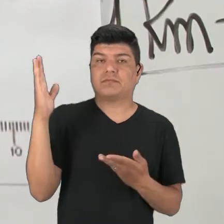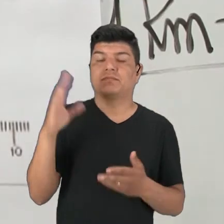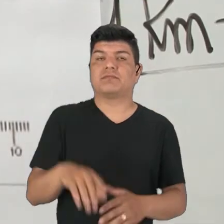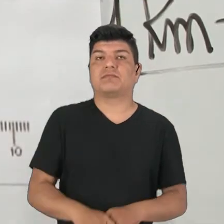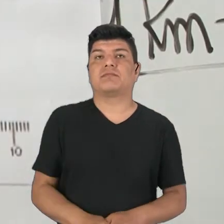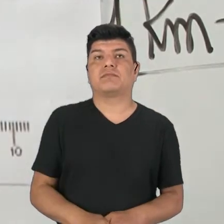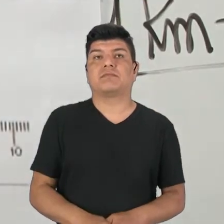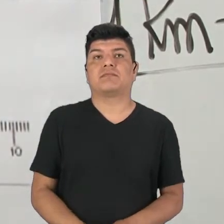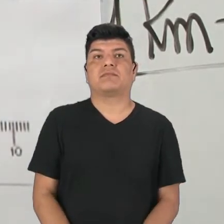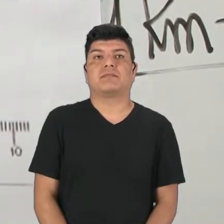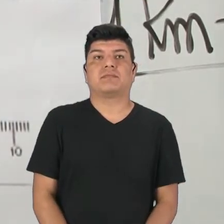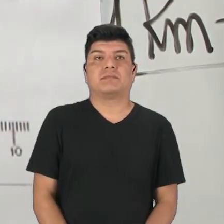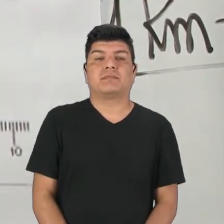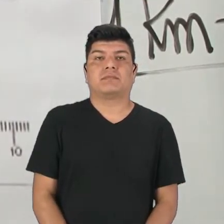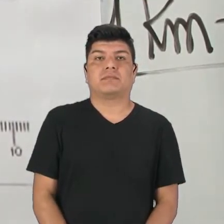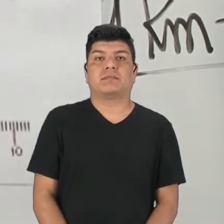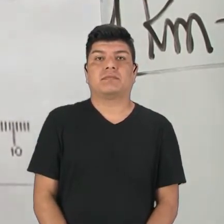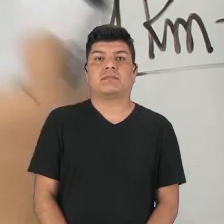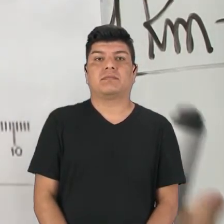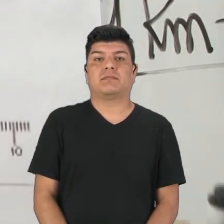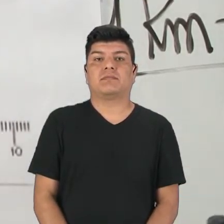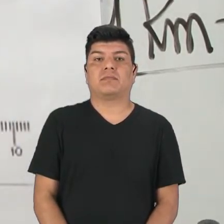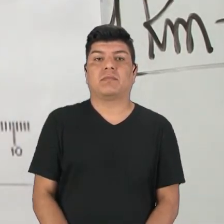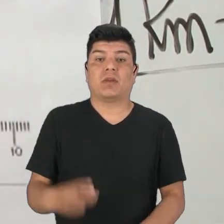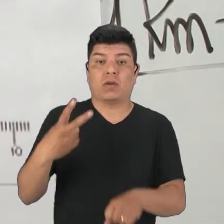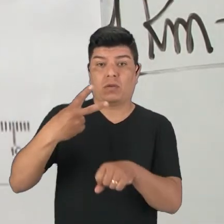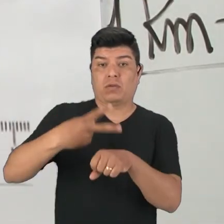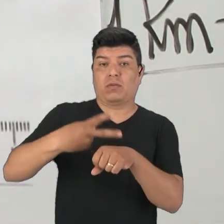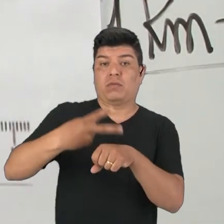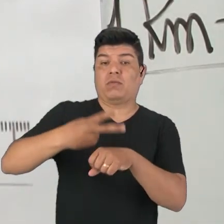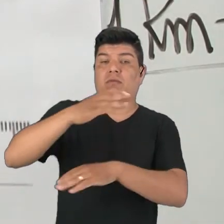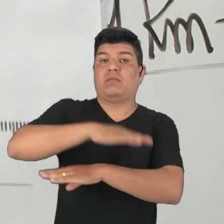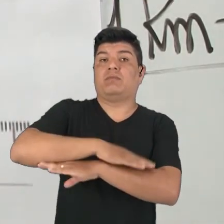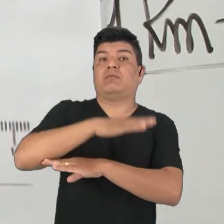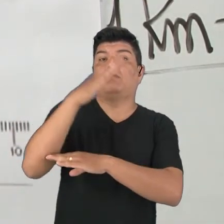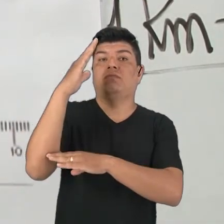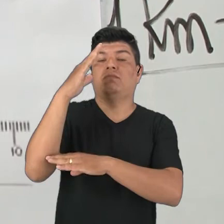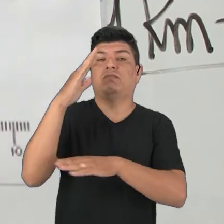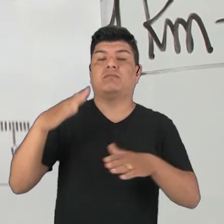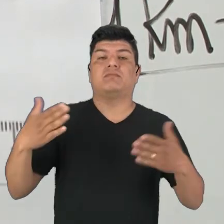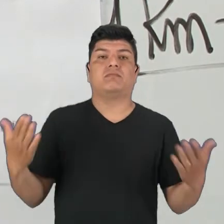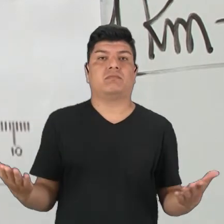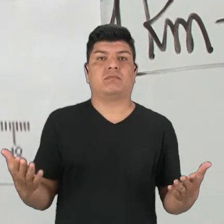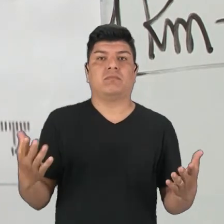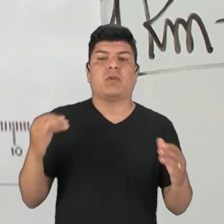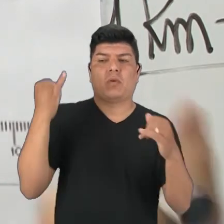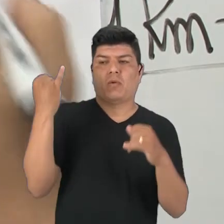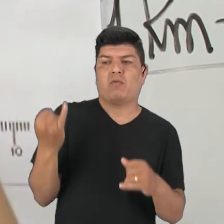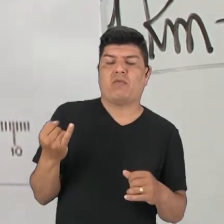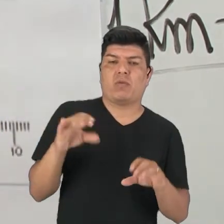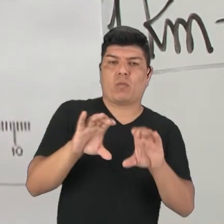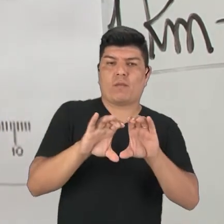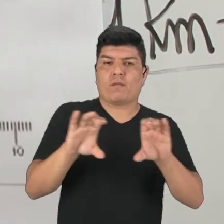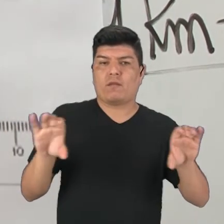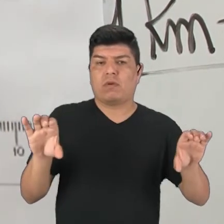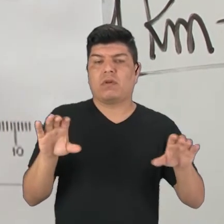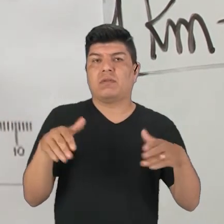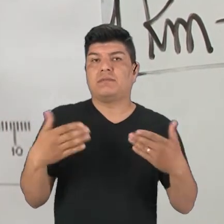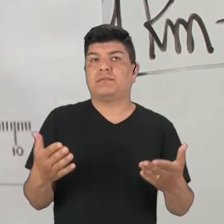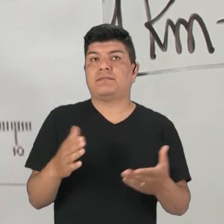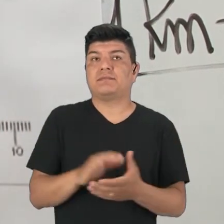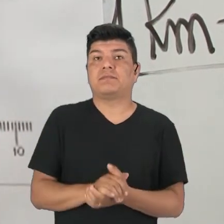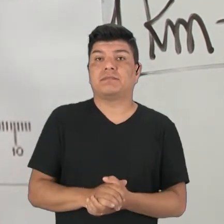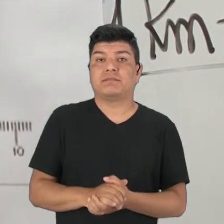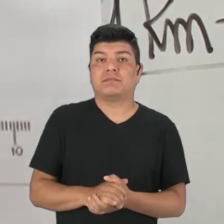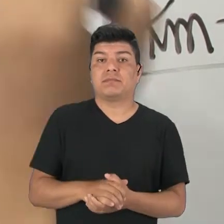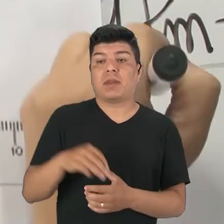essas, km. A espessura do vidro da janela. Olha só, se ele é fino, se ele é grosso. Essa espessura eu vou falar